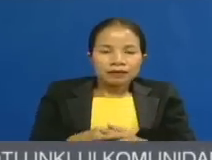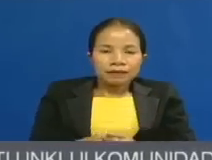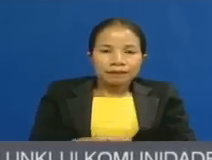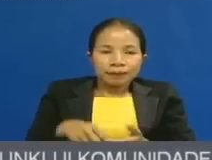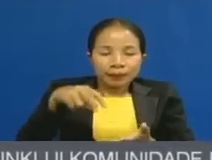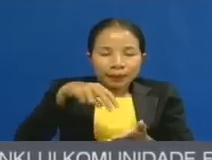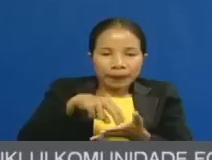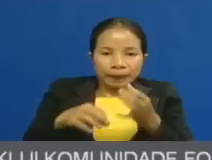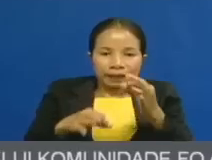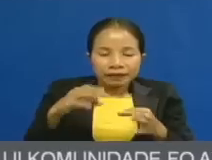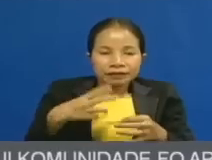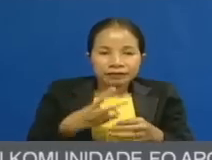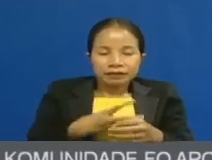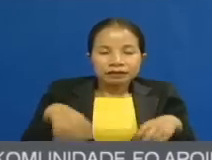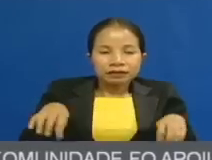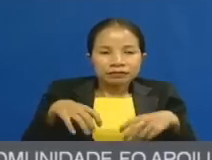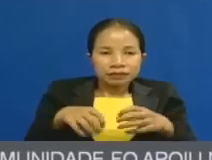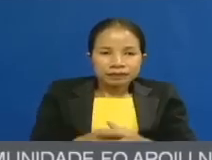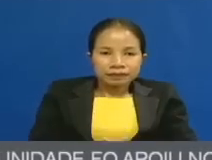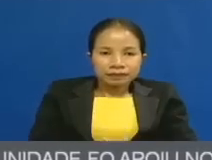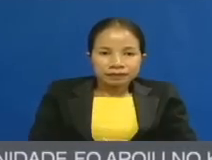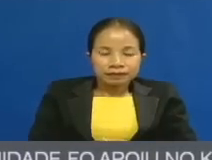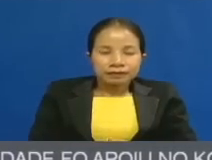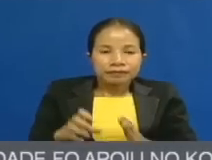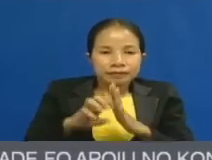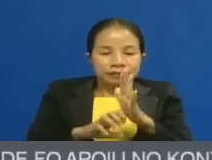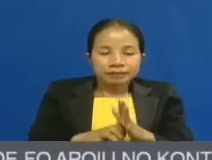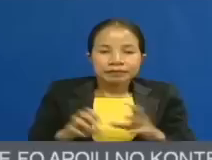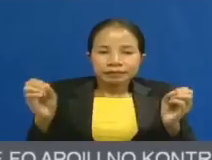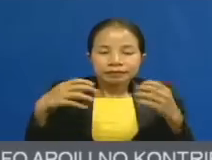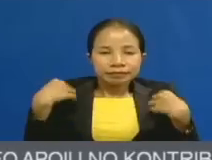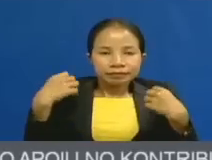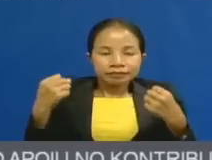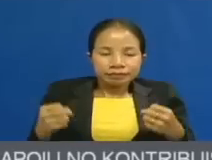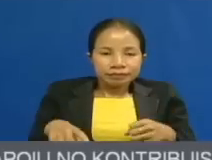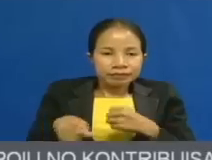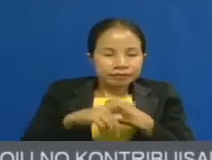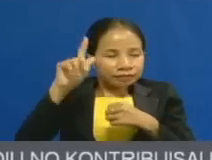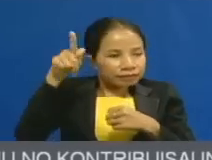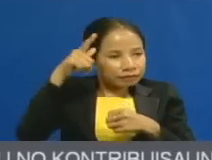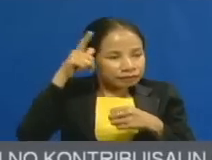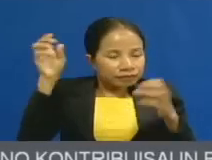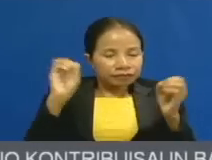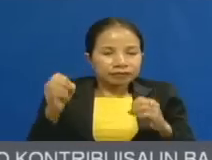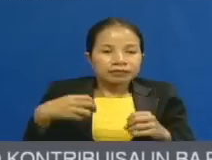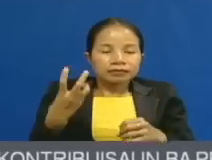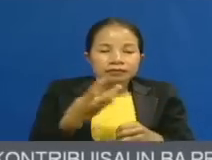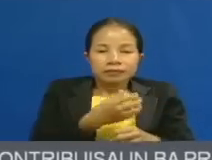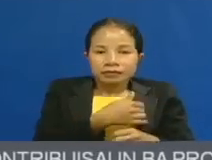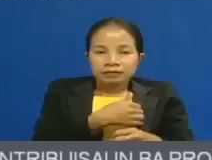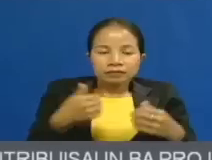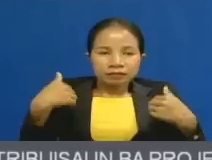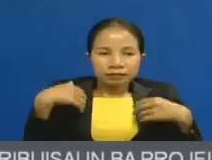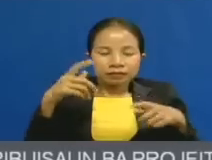hari quando ita nia instituição estado laia, la forte. Partidos políticos laia. Ita se dá o que é órgãos